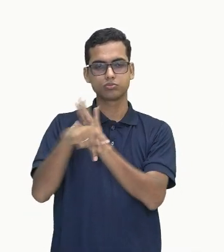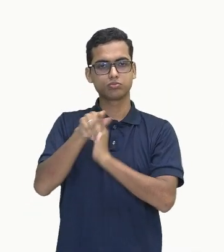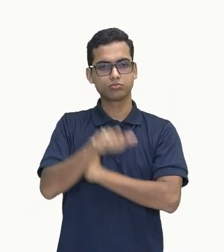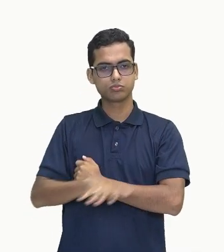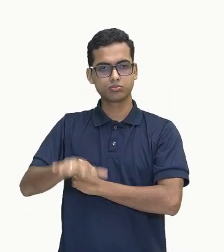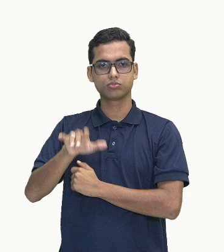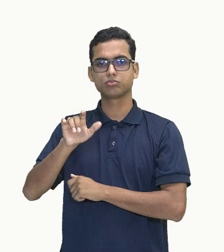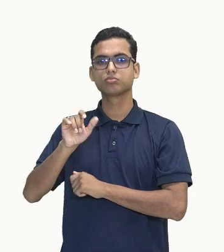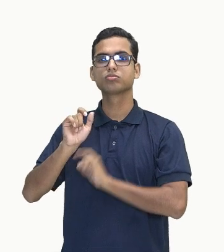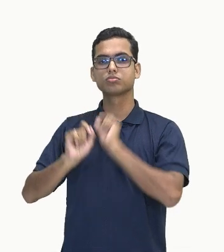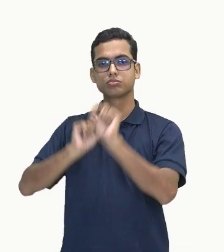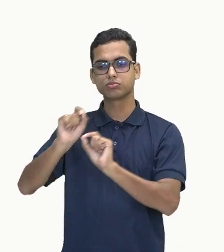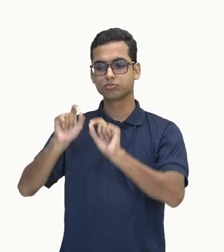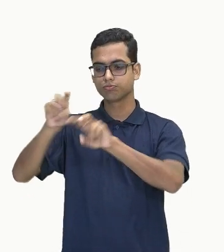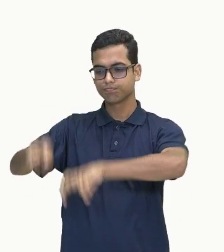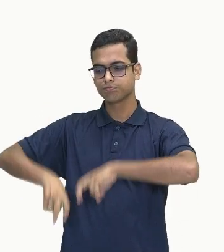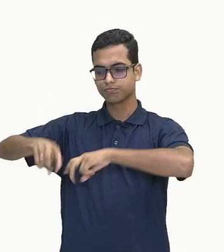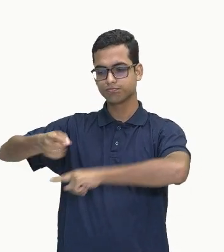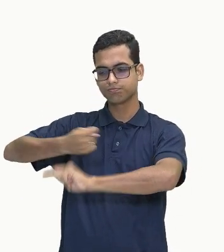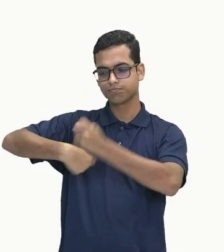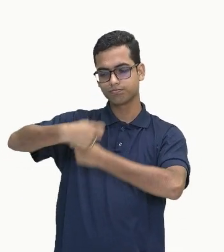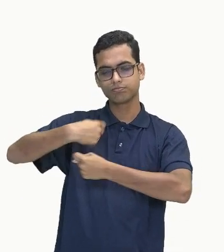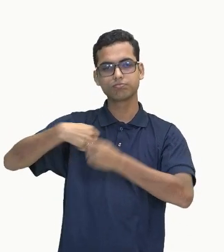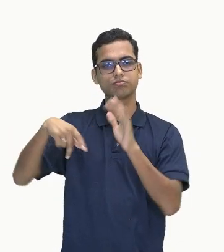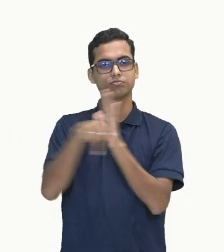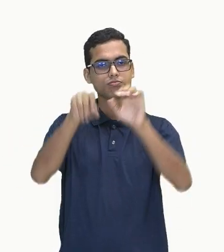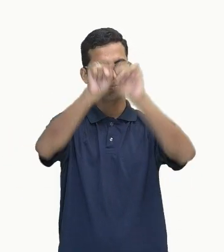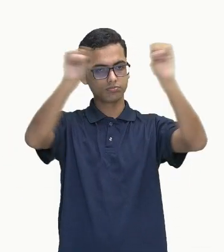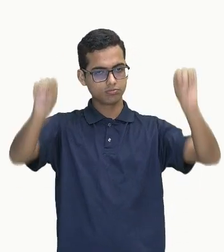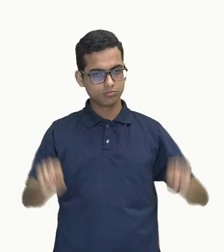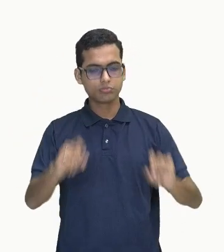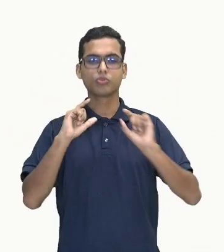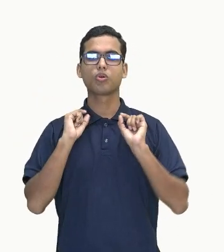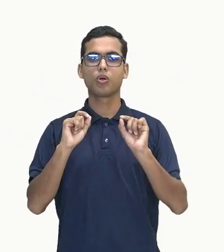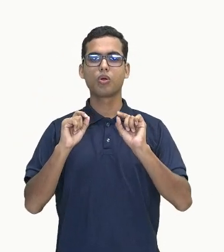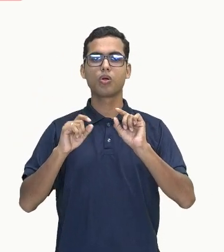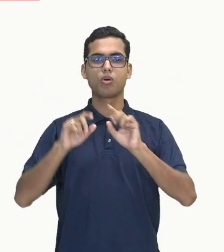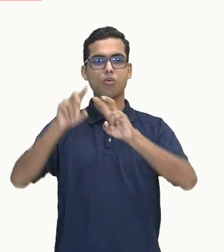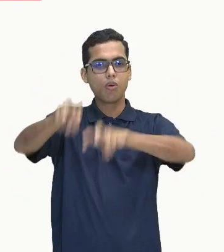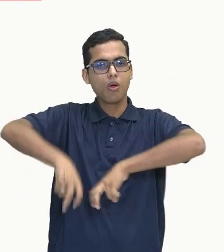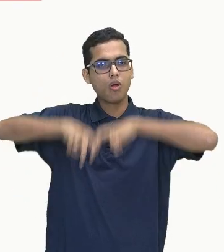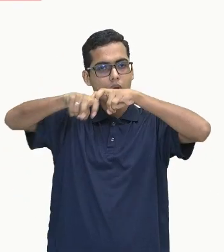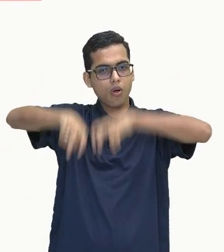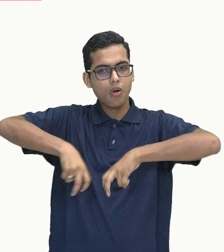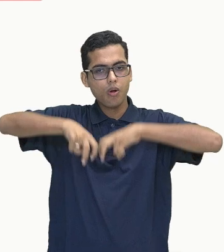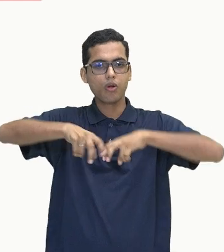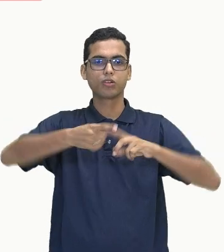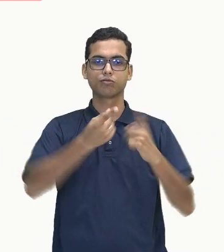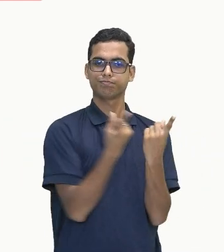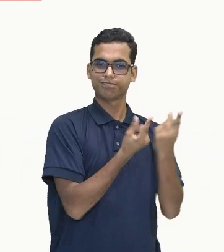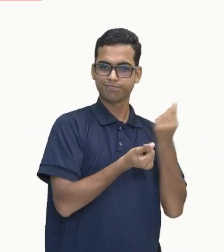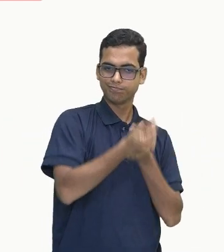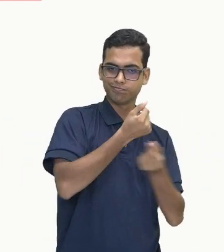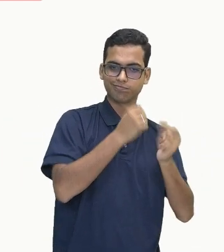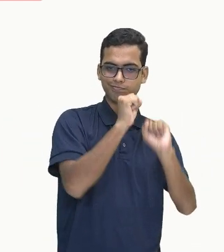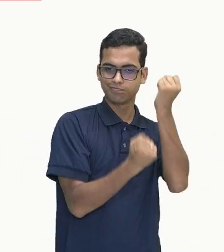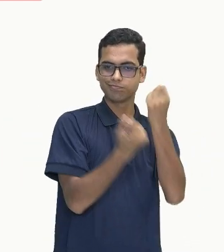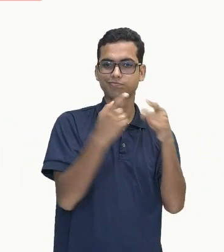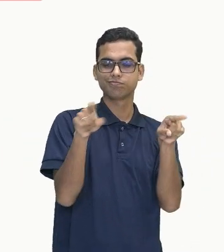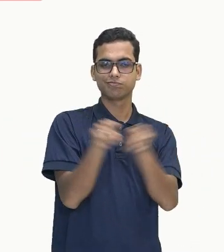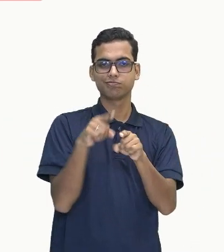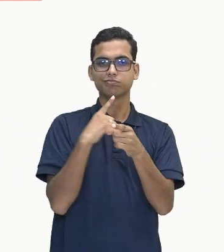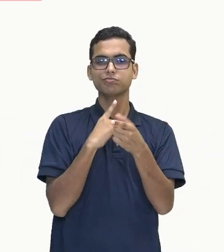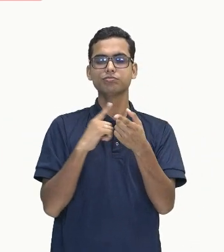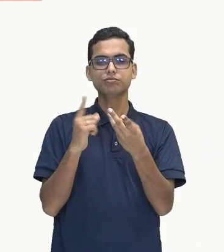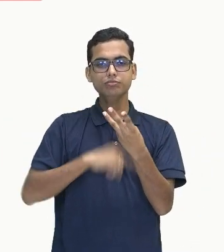tá bom? Então, é um sistema integrado que vai conectar quem? O campo, a indústria, até